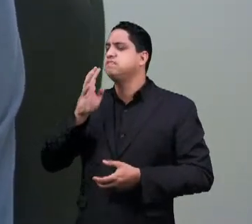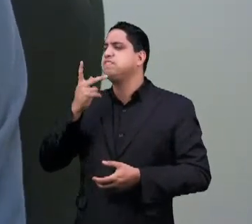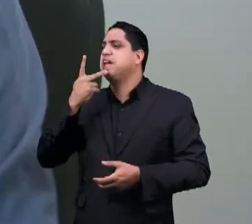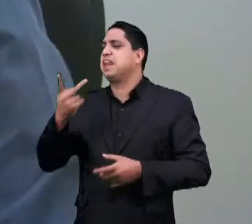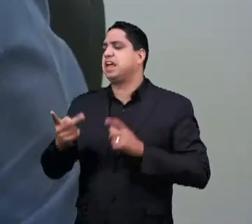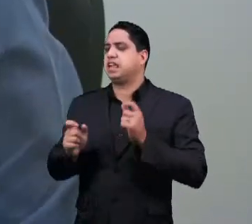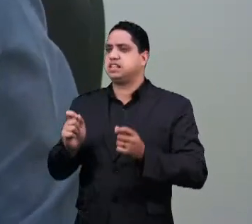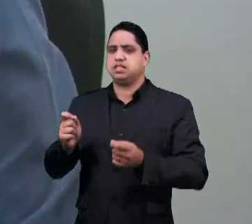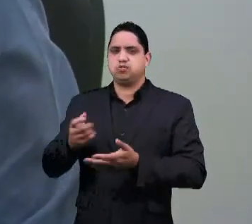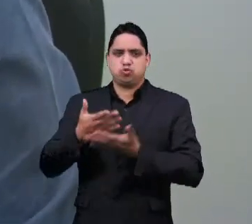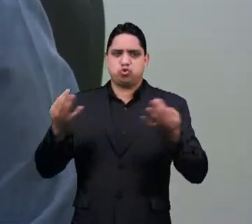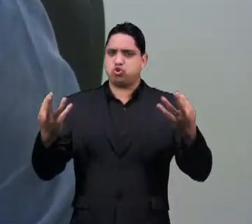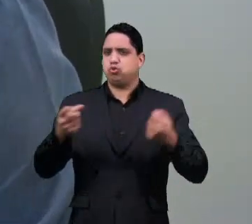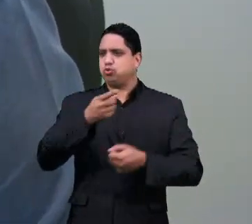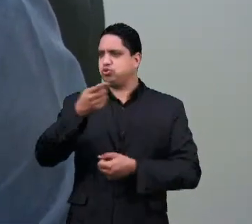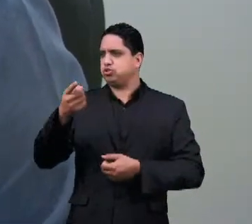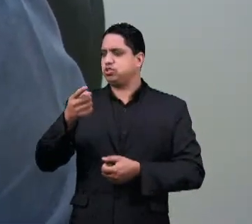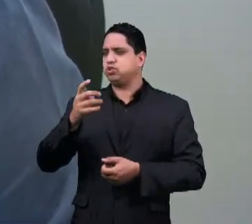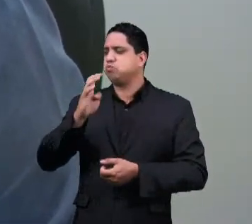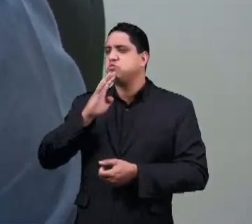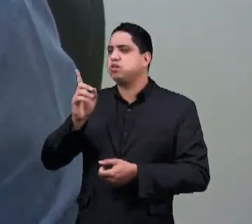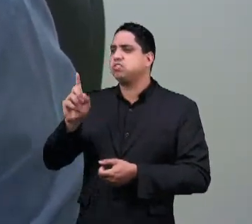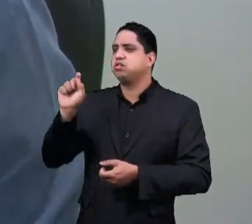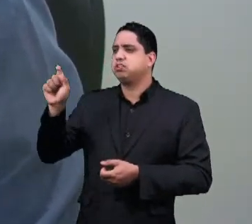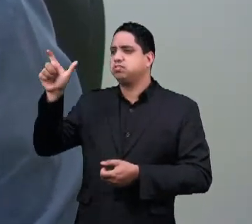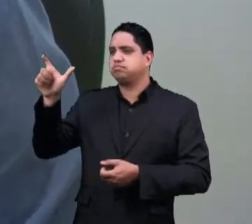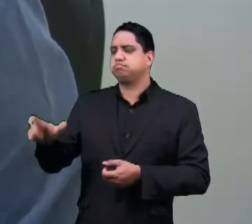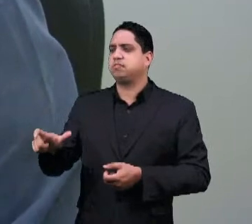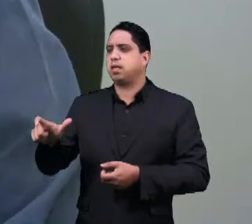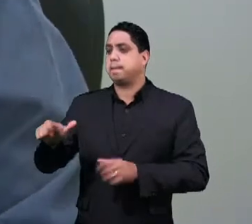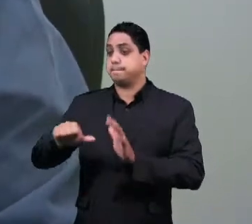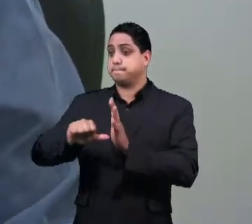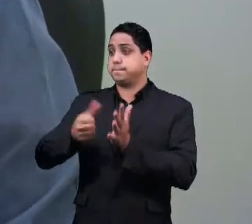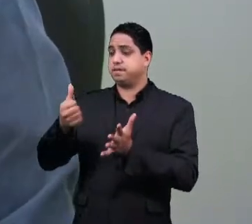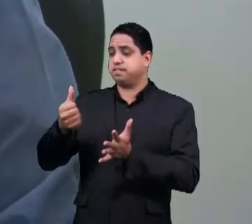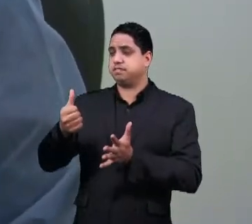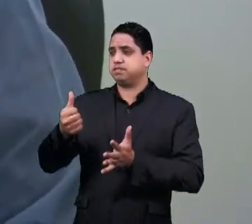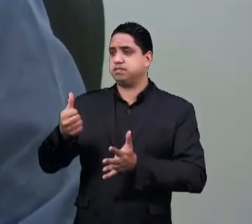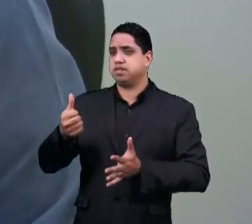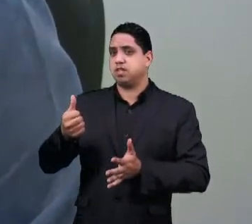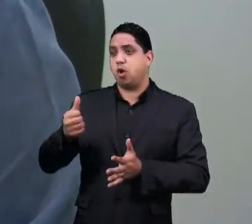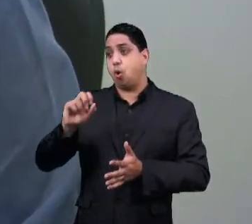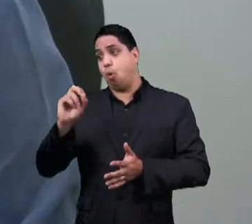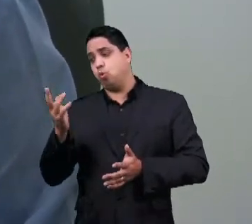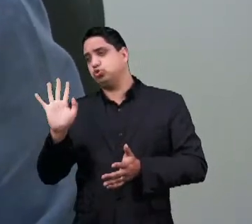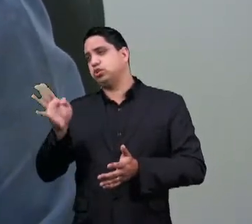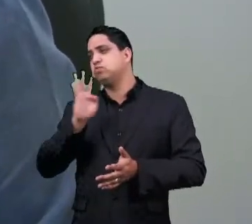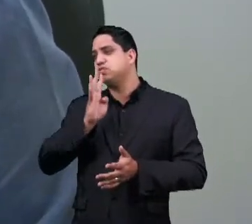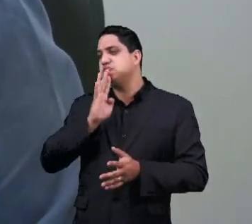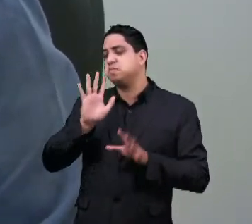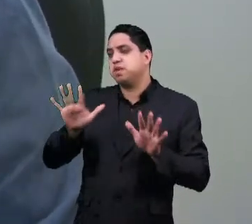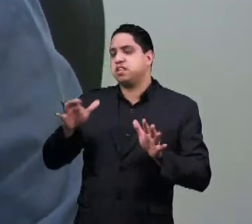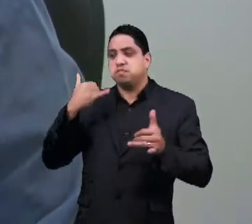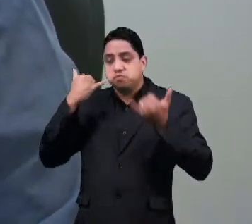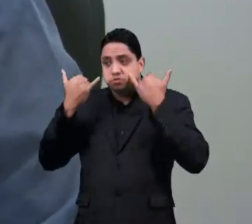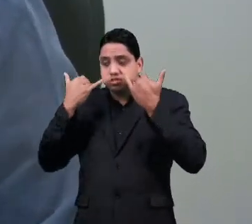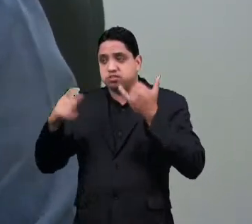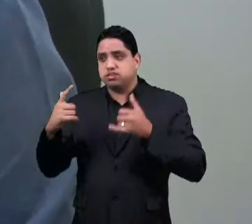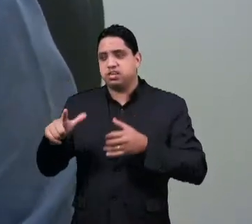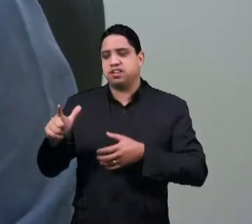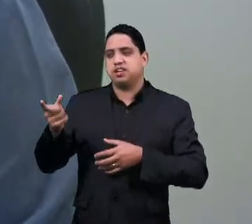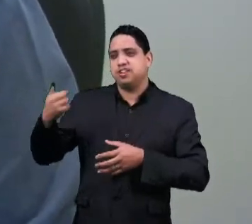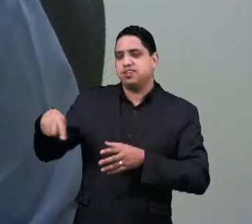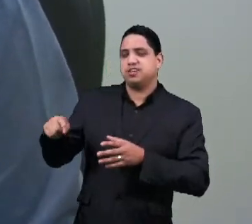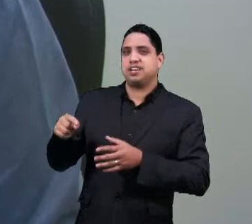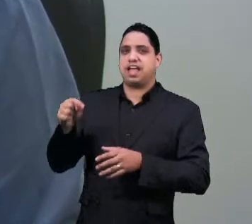para os irmãos que não conhecem o Senhor, estão vendo o senhor pela primeira vez, ou já conhece, mas não tem essa informação. E a gente estava ali